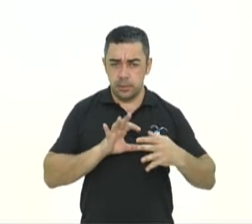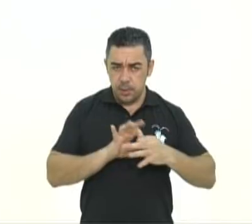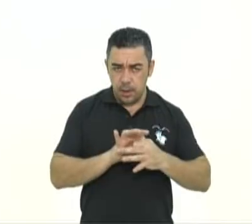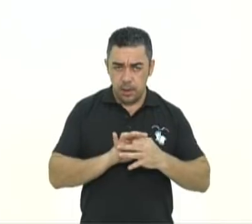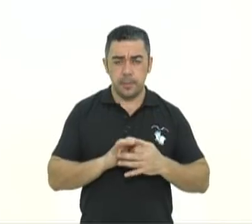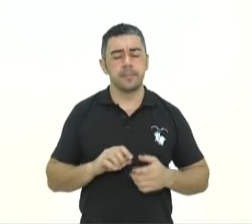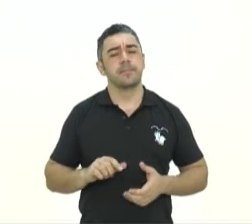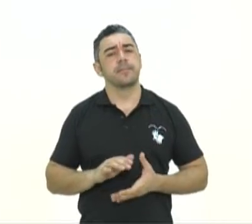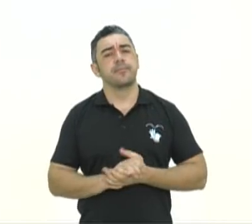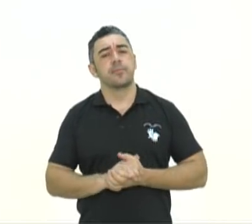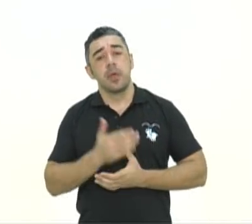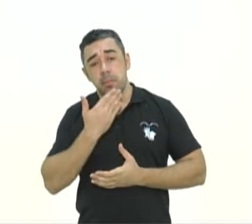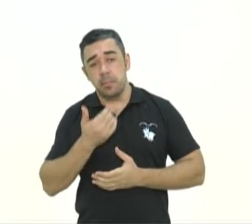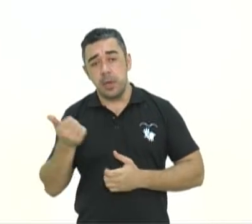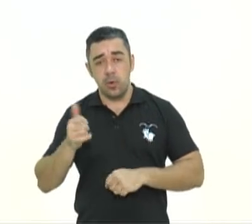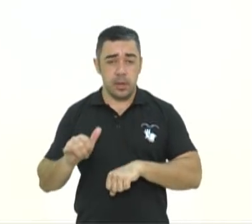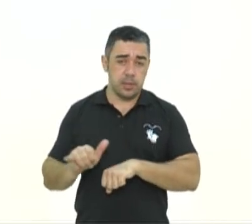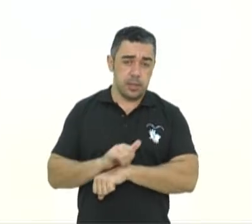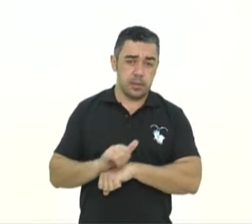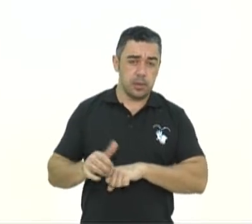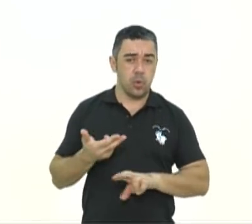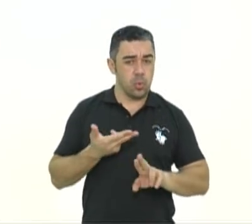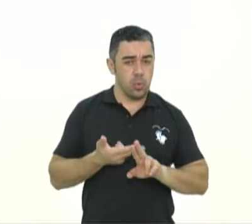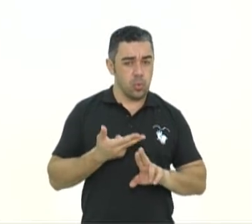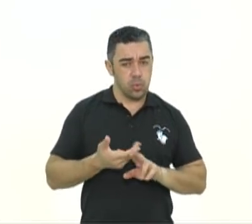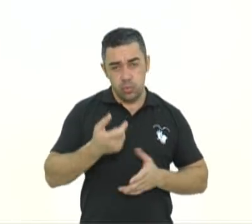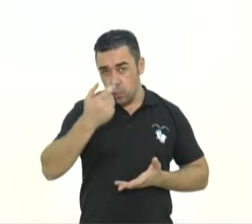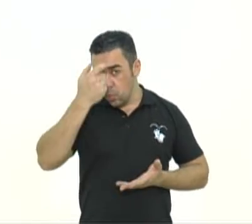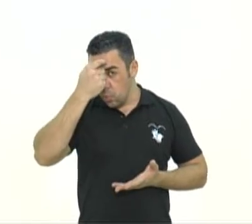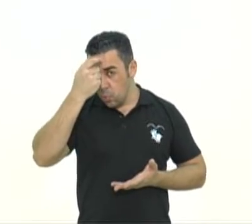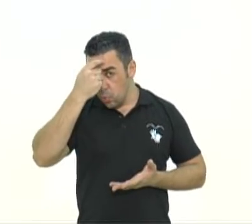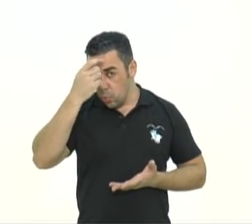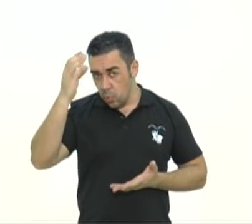as estratégias de uso racional, disse.